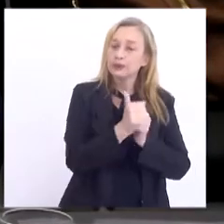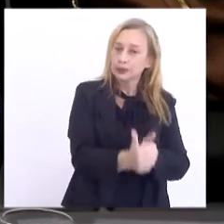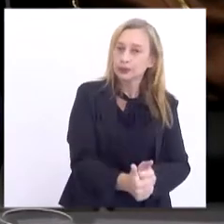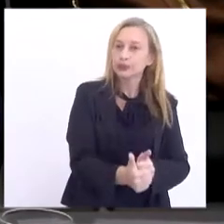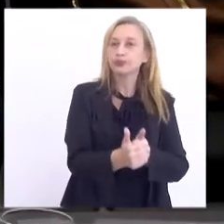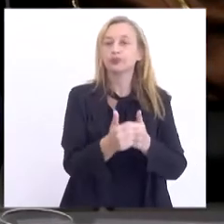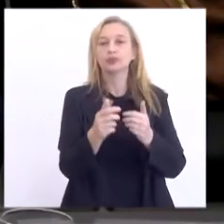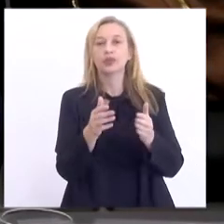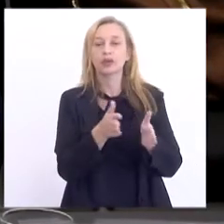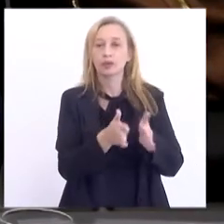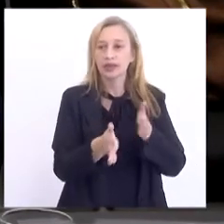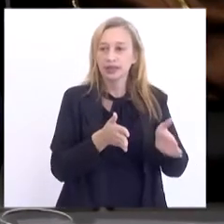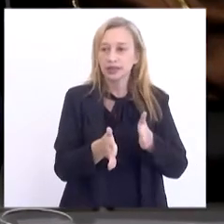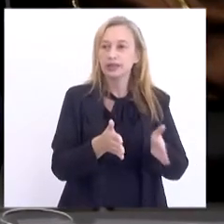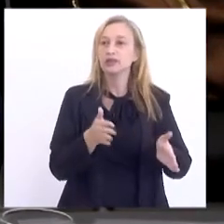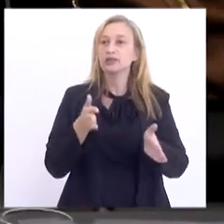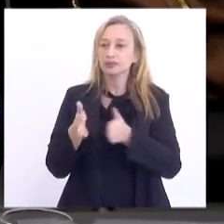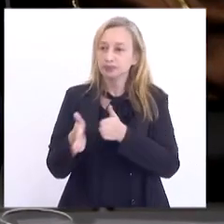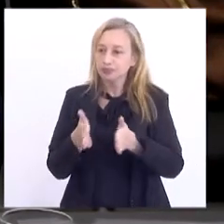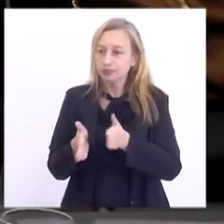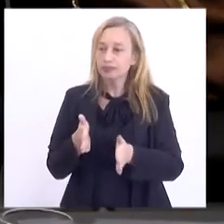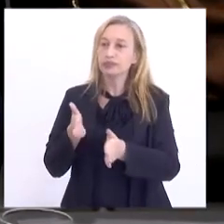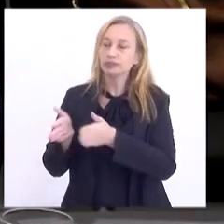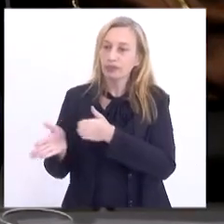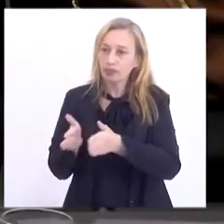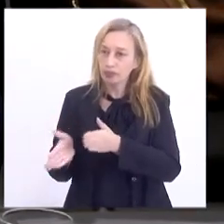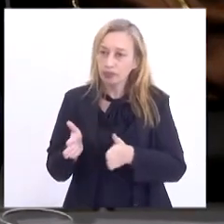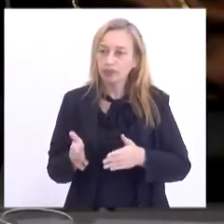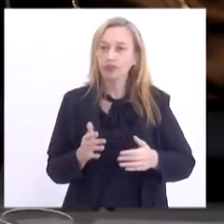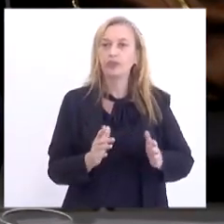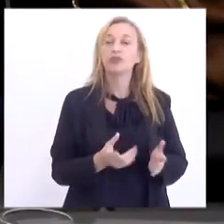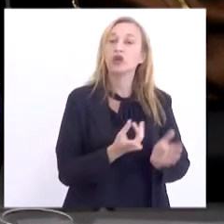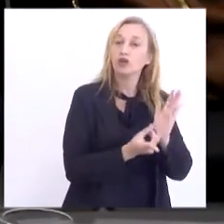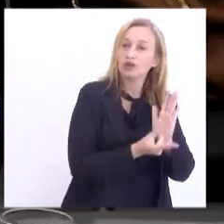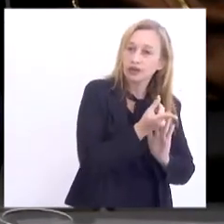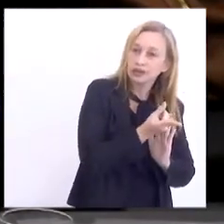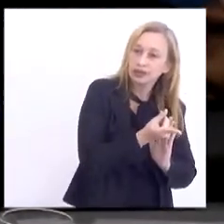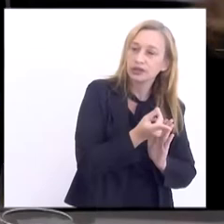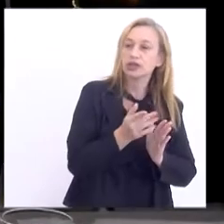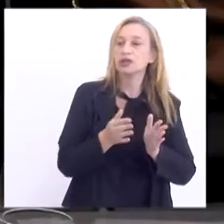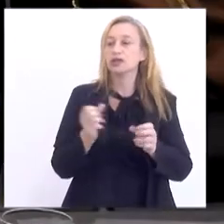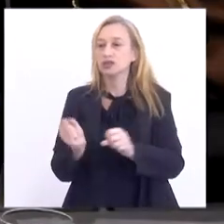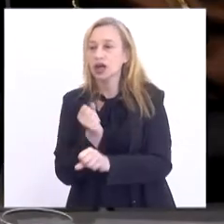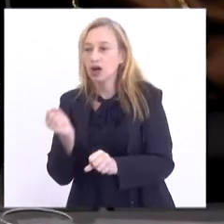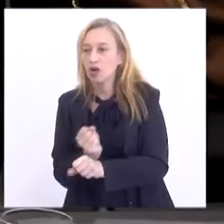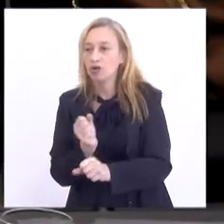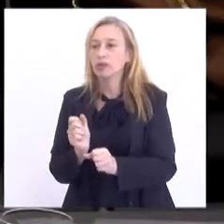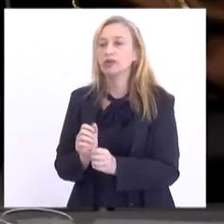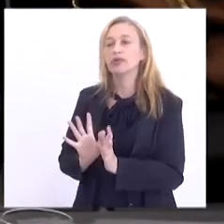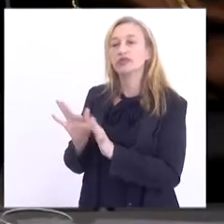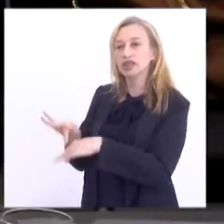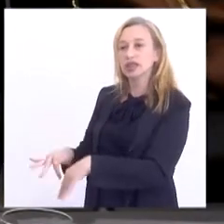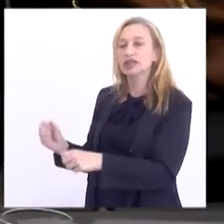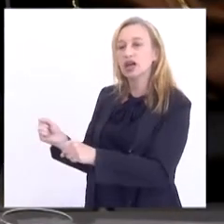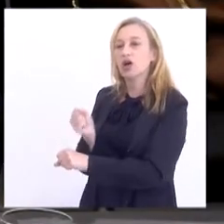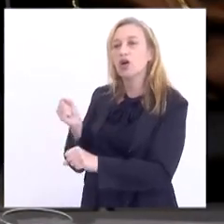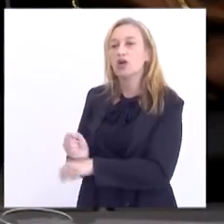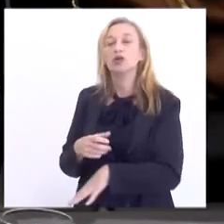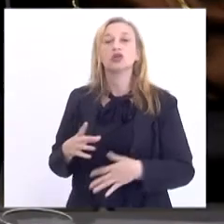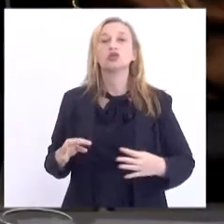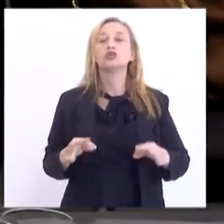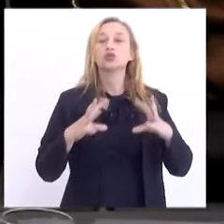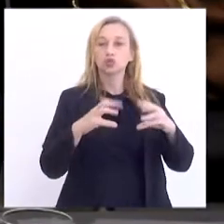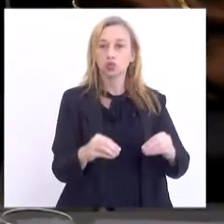as fases cronograma cronograma físico-financeiro para tratamento para cada obra Então